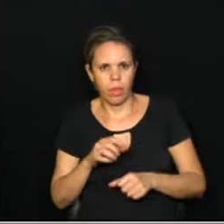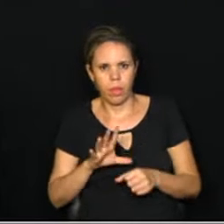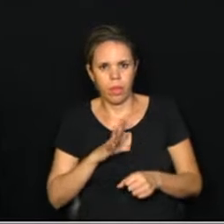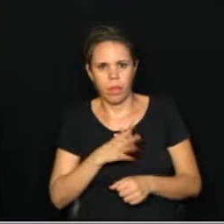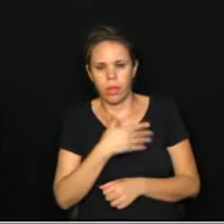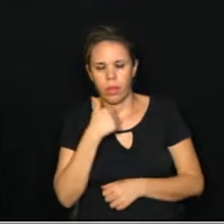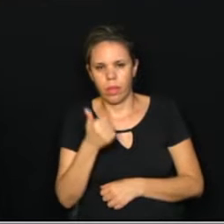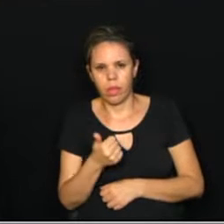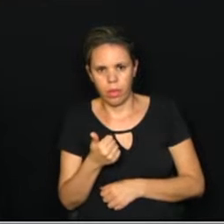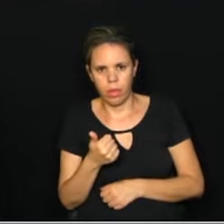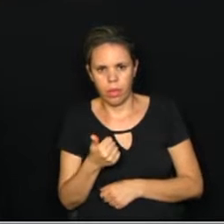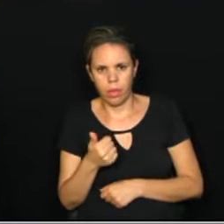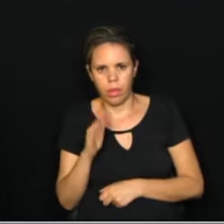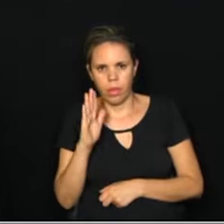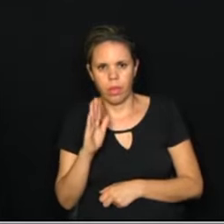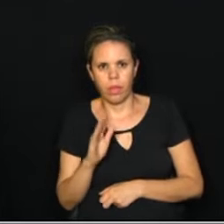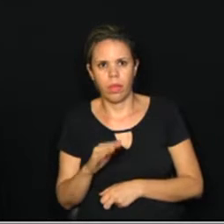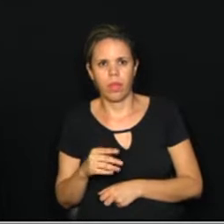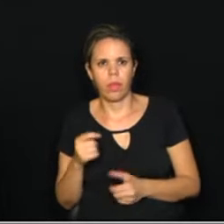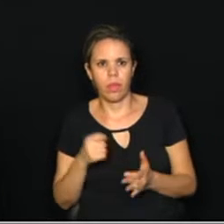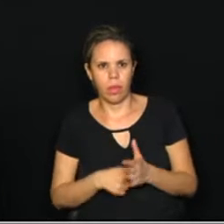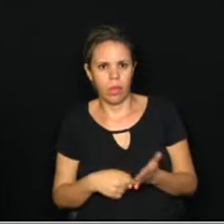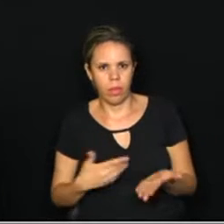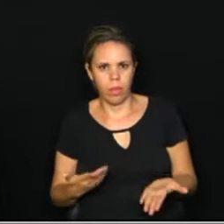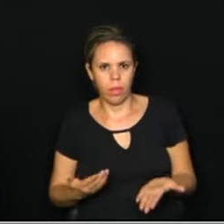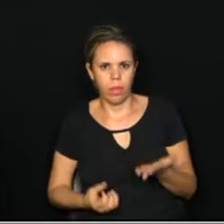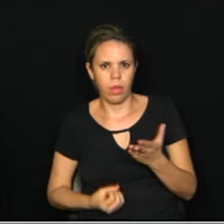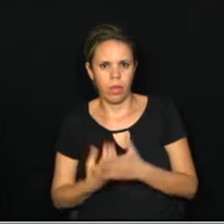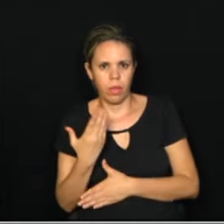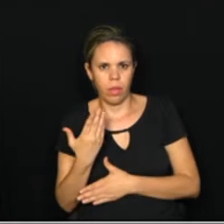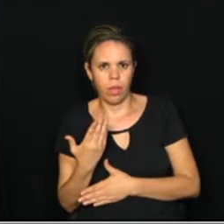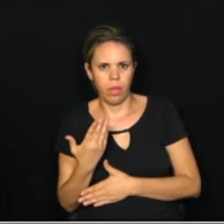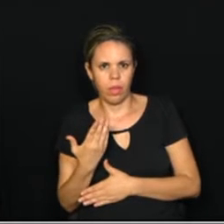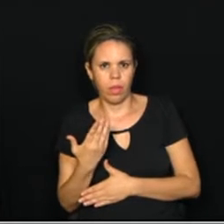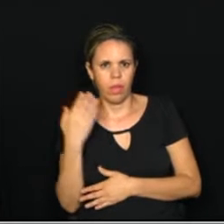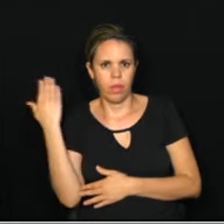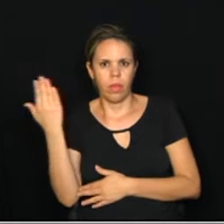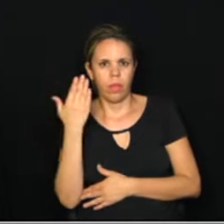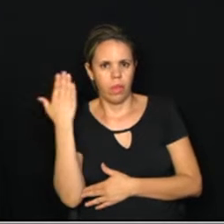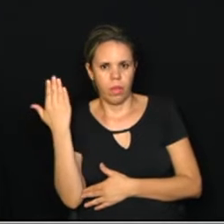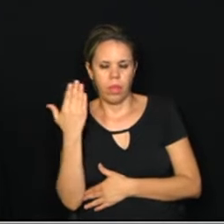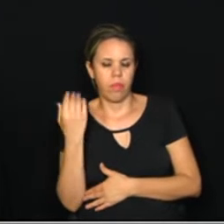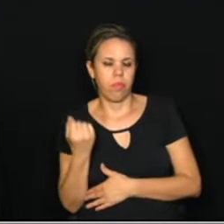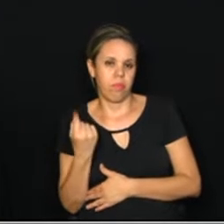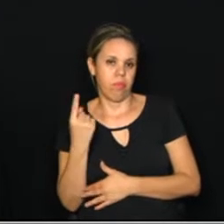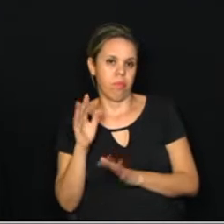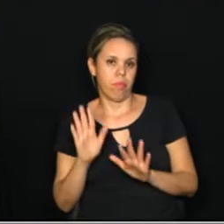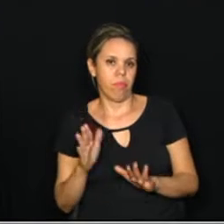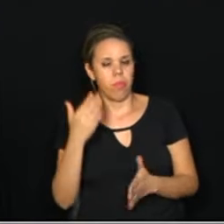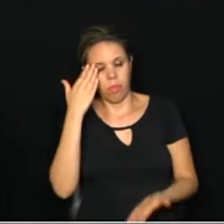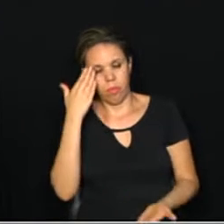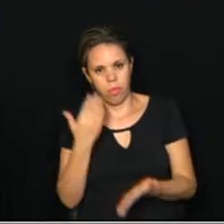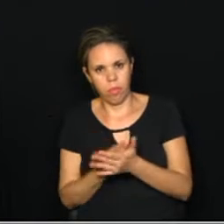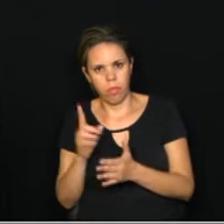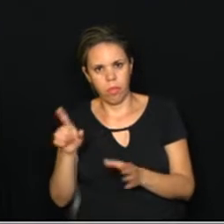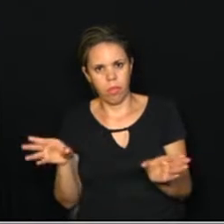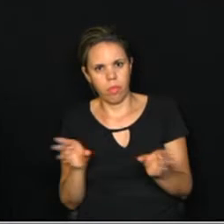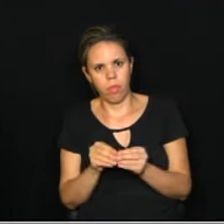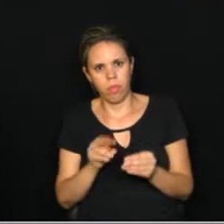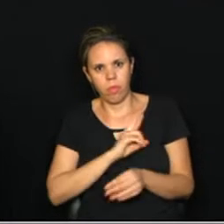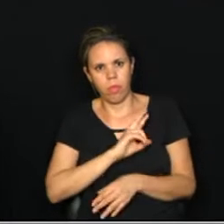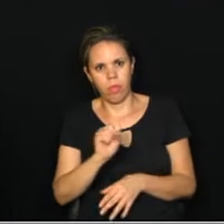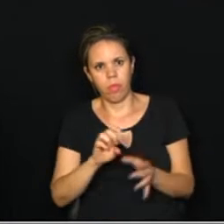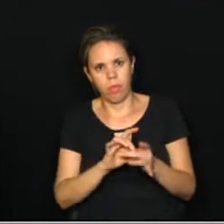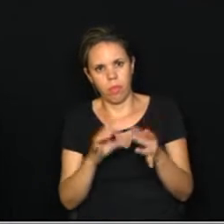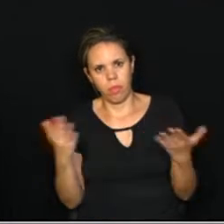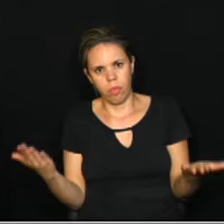um pouco mais resilientes aí à ocorrência desses eventos climáticos extremos. Então, eu acredito que era isso, Rossini. Eu estou à